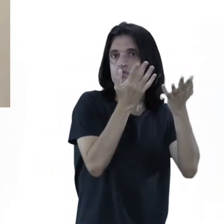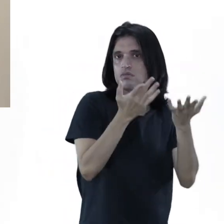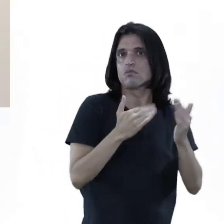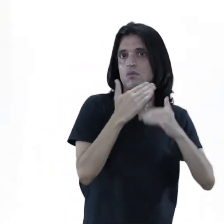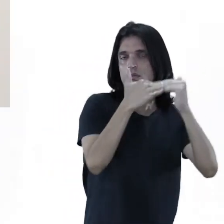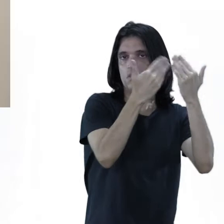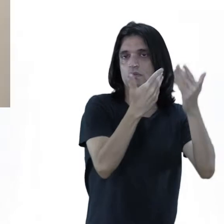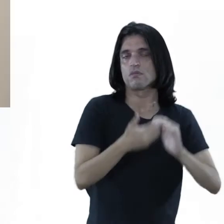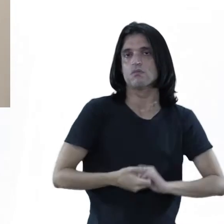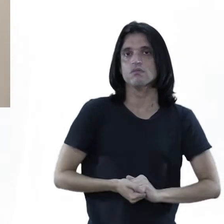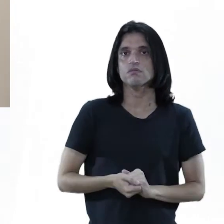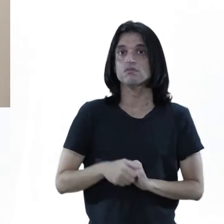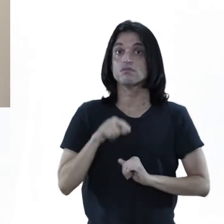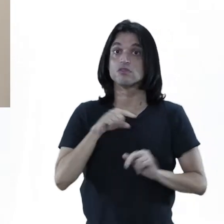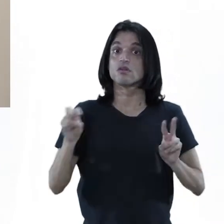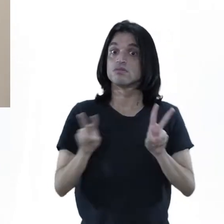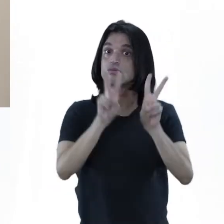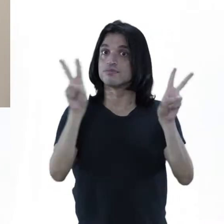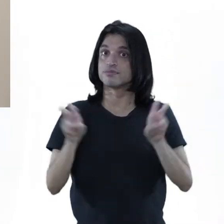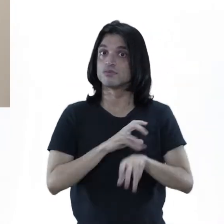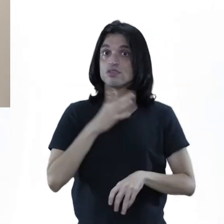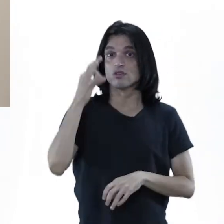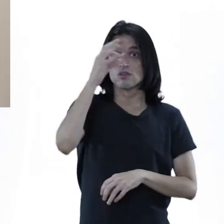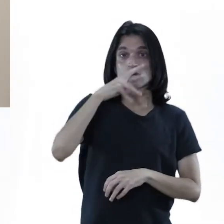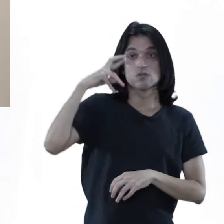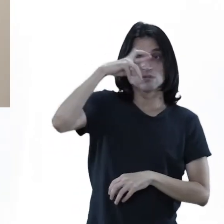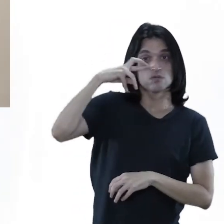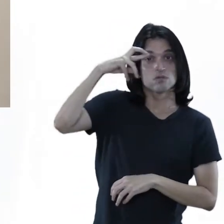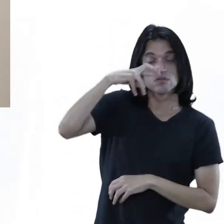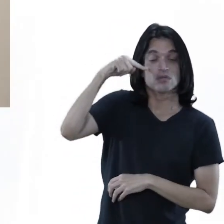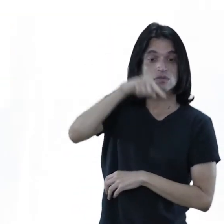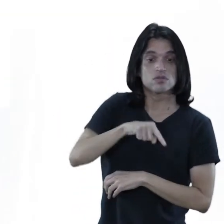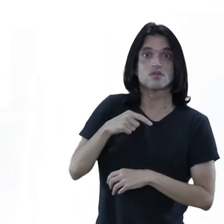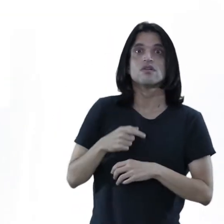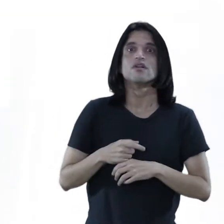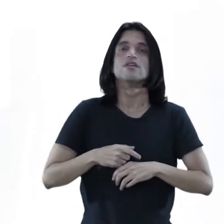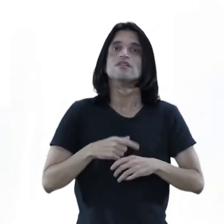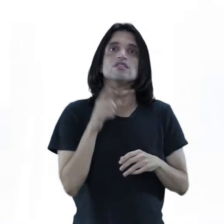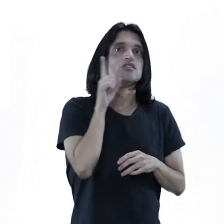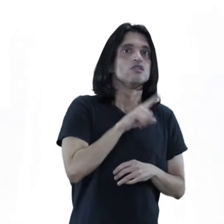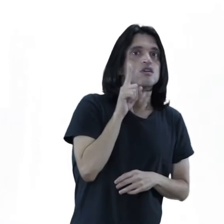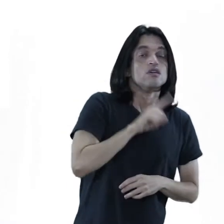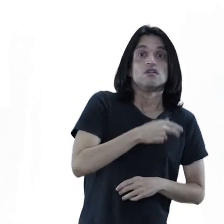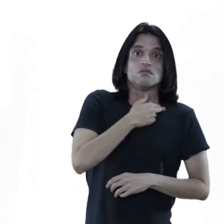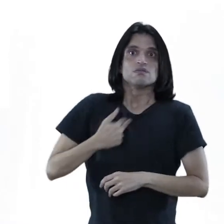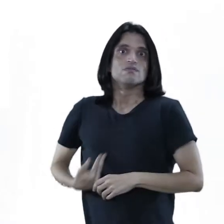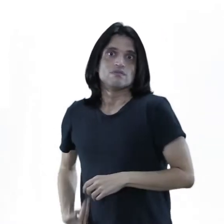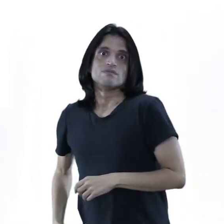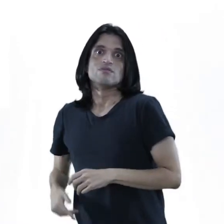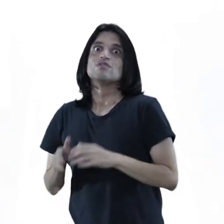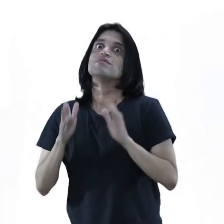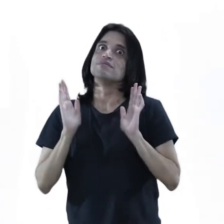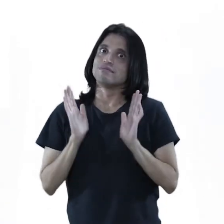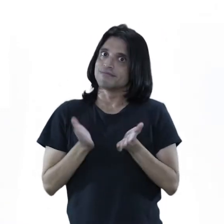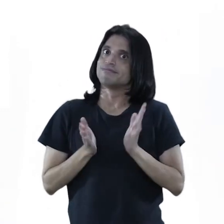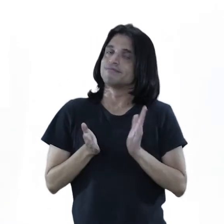avançada. Bem, essa questão da espionagem Estados Unidos e China já causou grave transtorno na